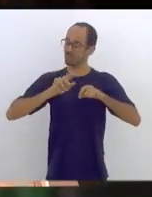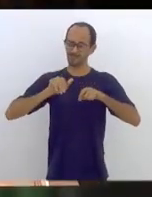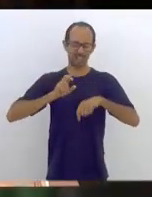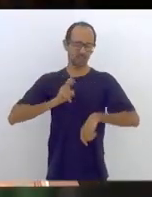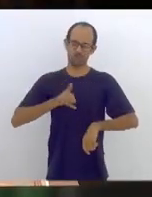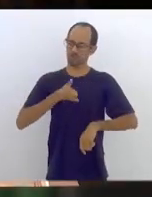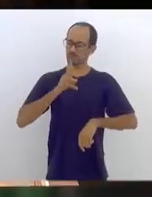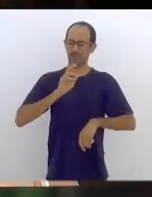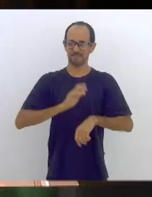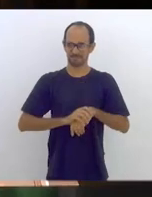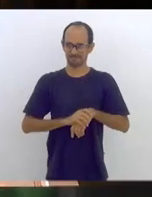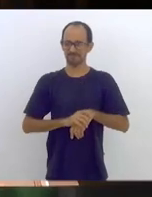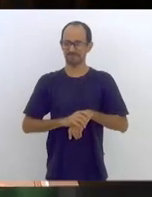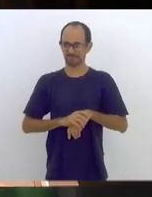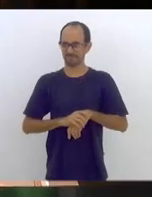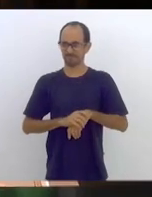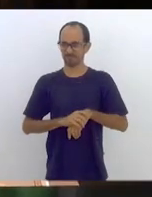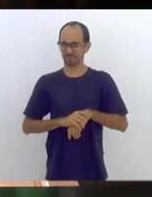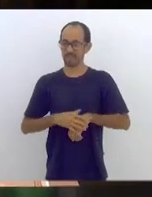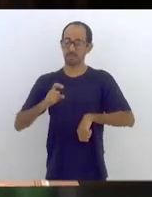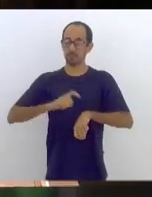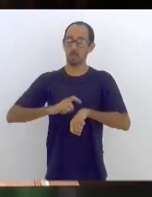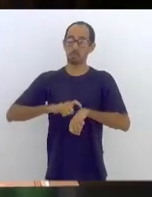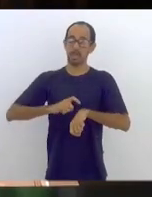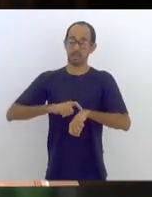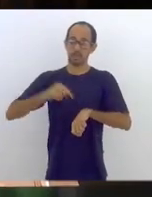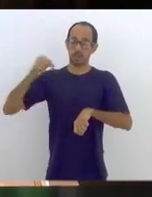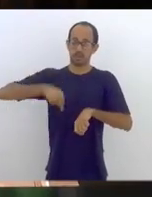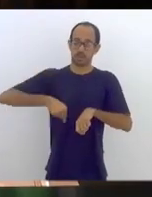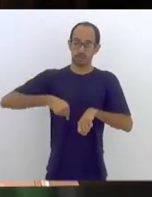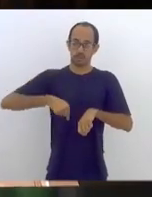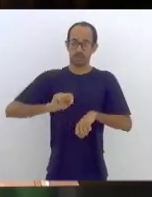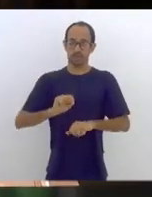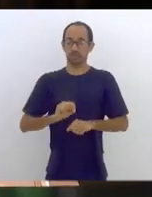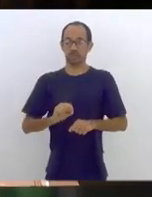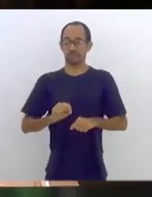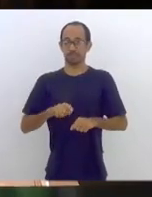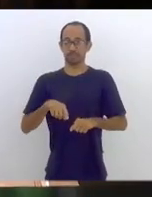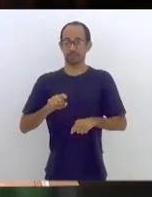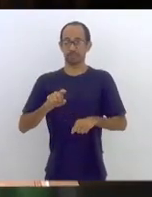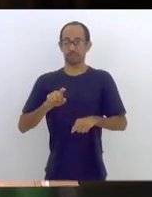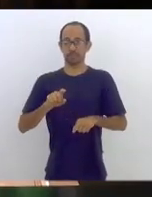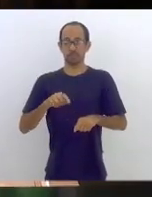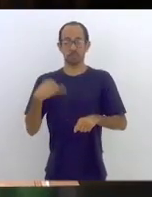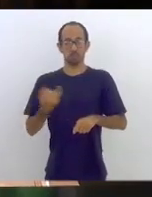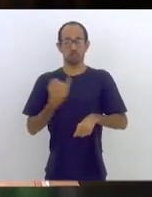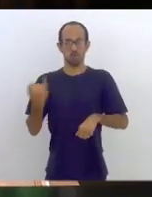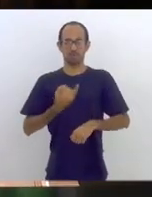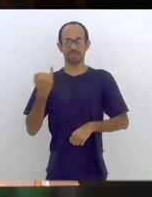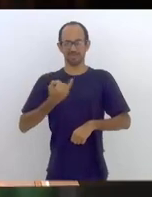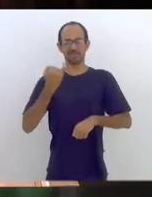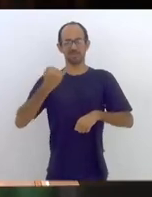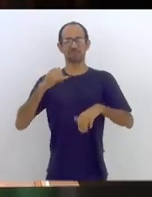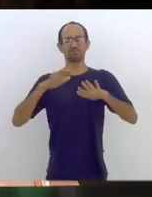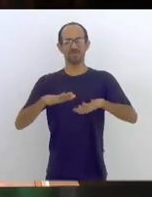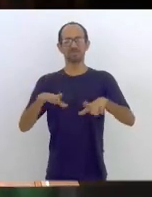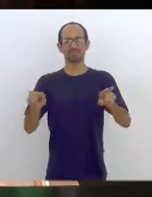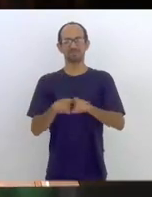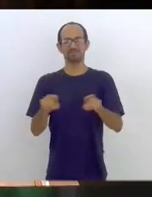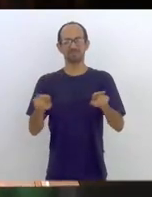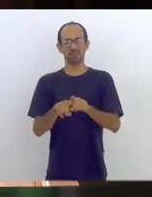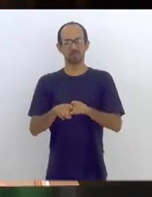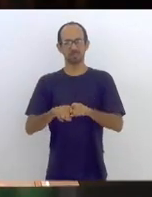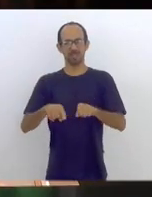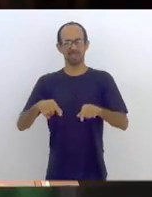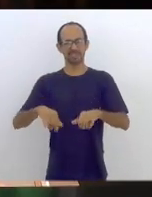continuar. Esse momento aqui é um momento importante, mas também é um momento